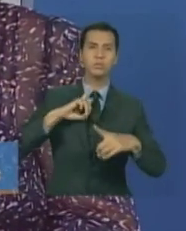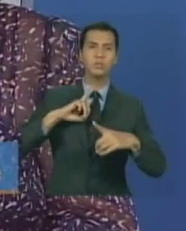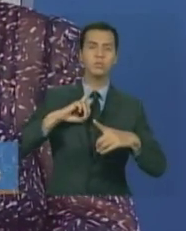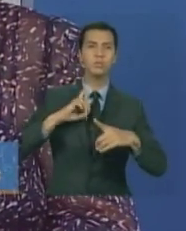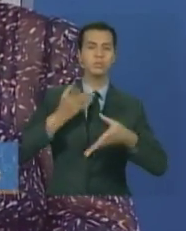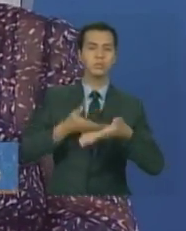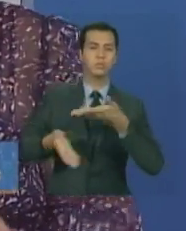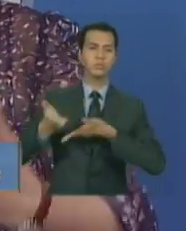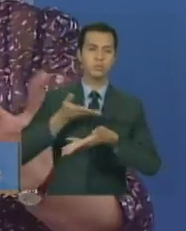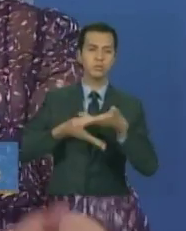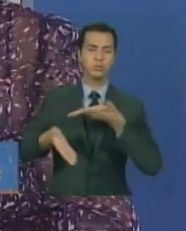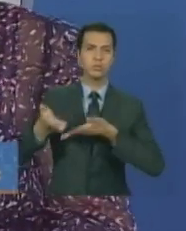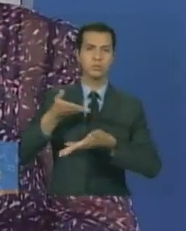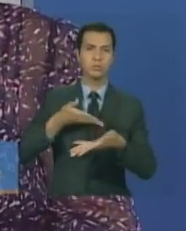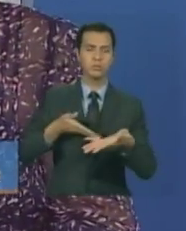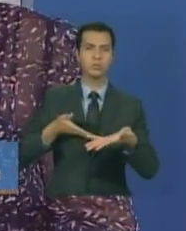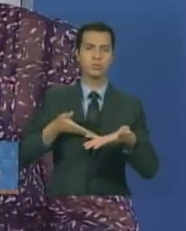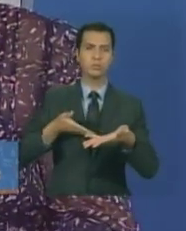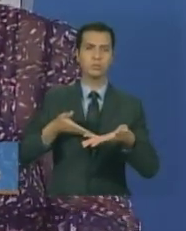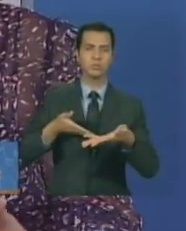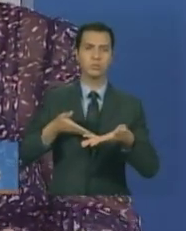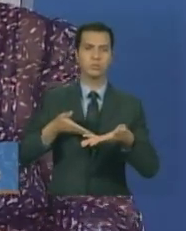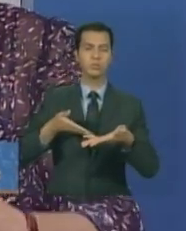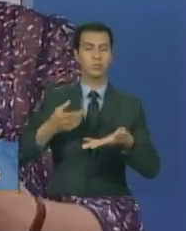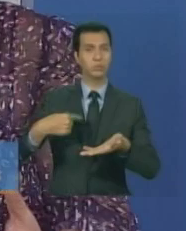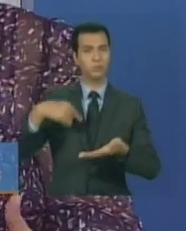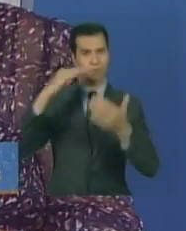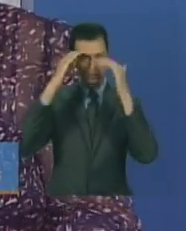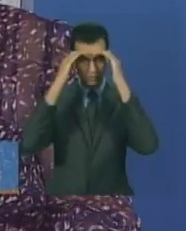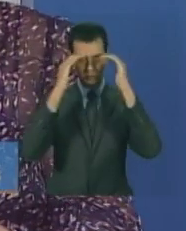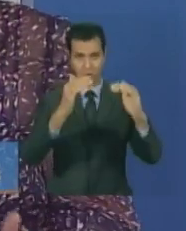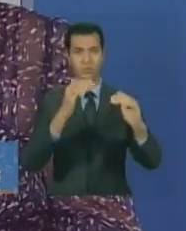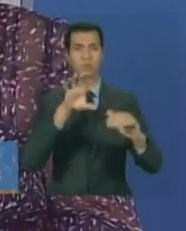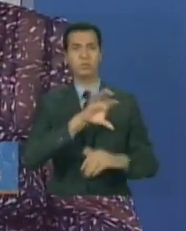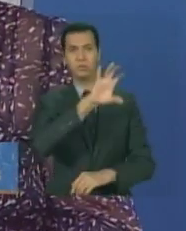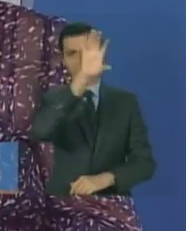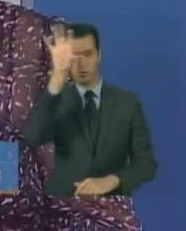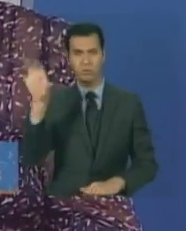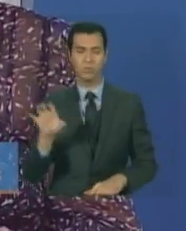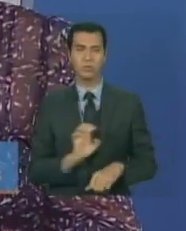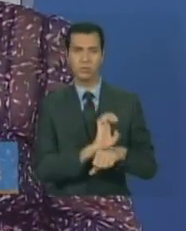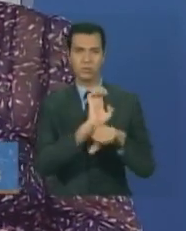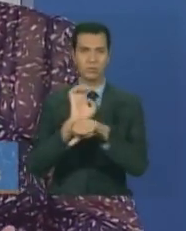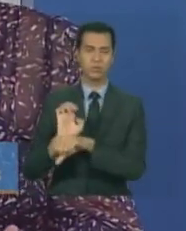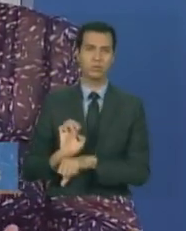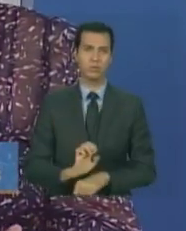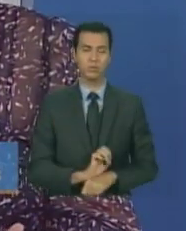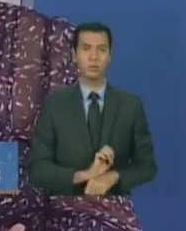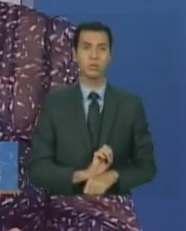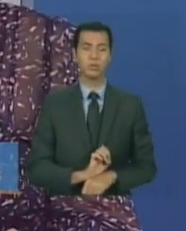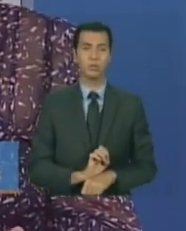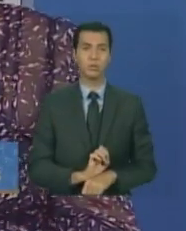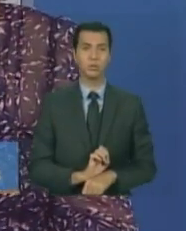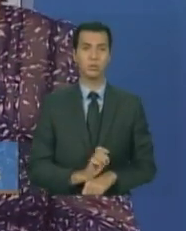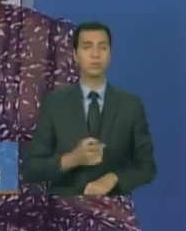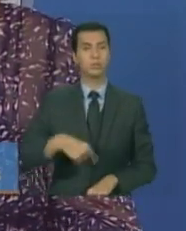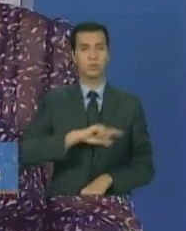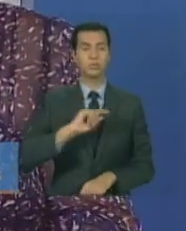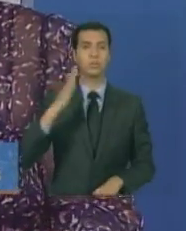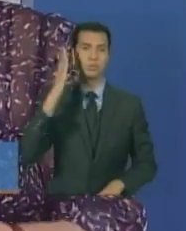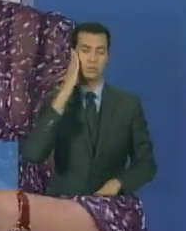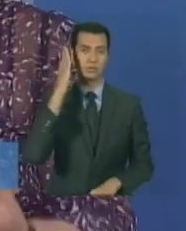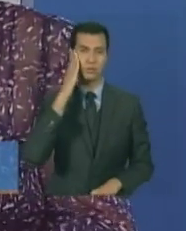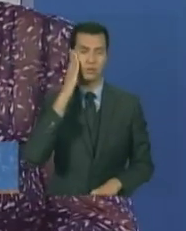temos no grande respeito ao Pacto Federativo. Nós temos a Comissão Intergestores Tripartite, onde